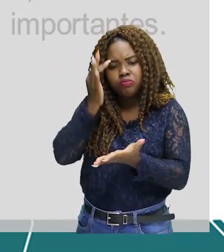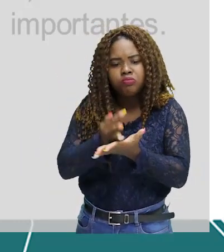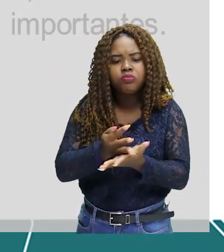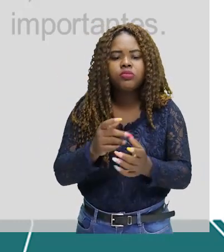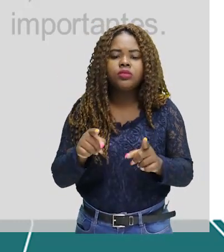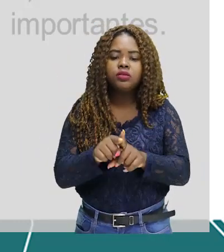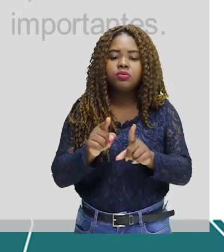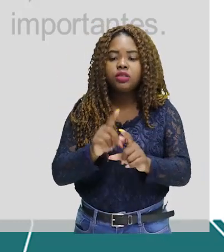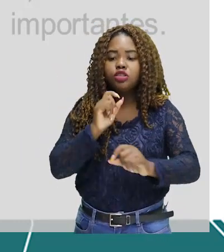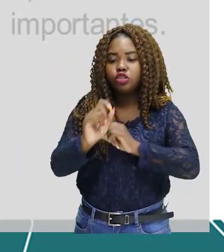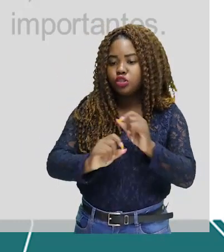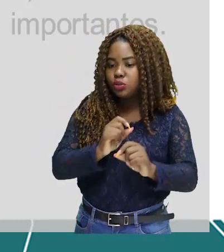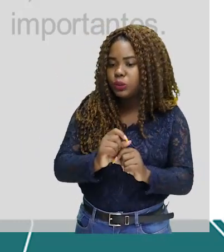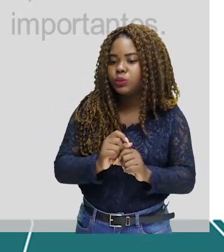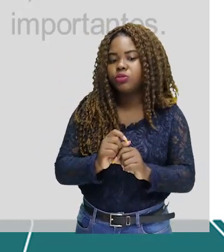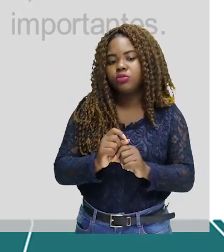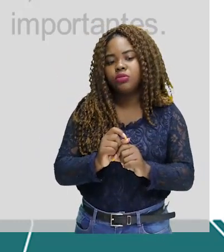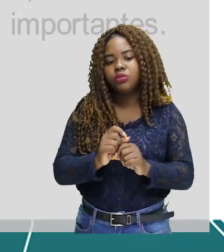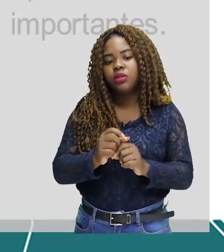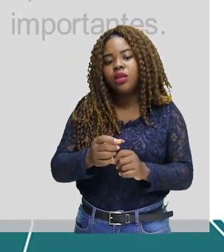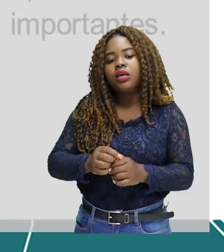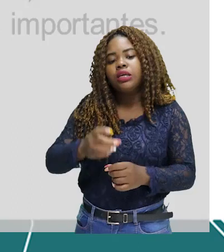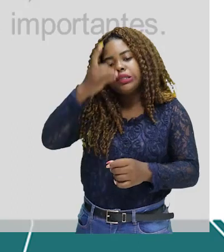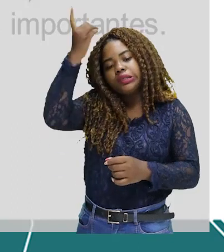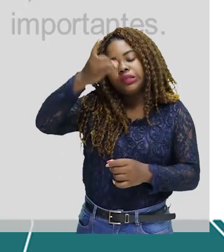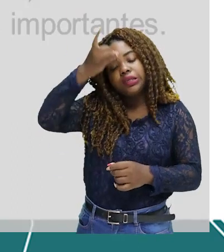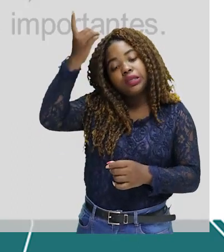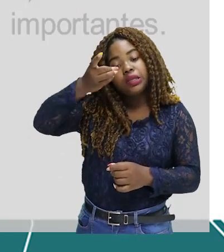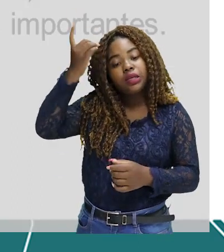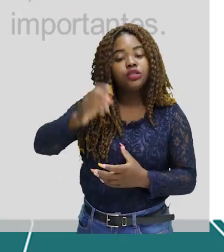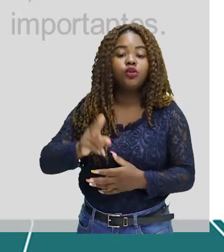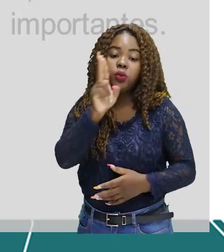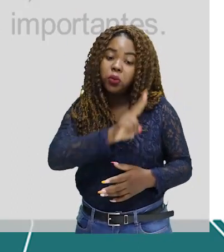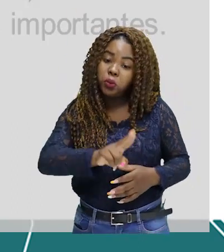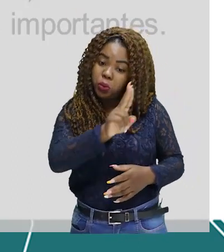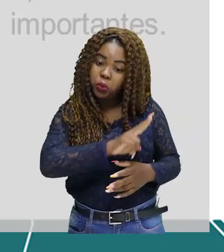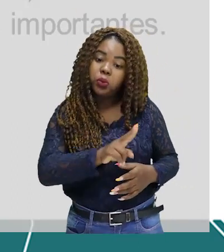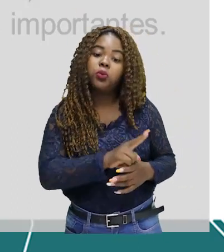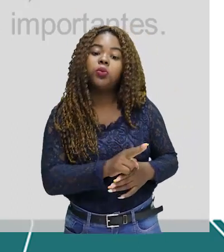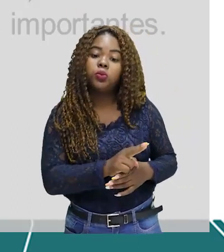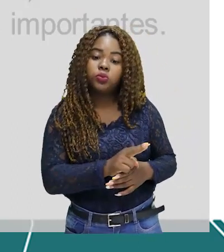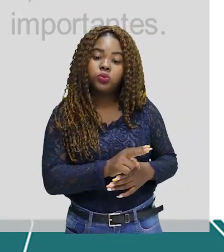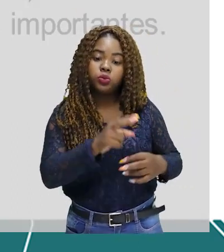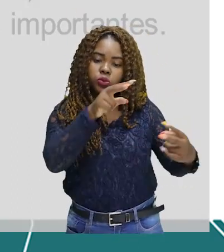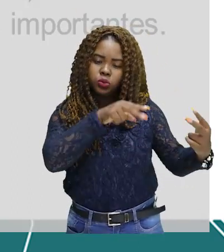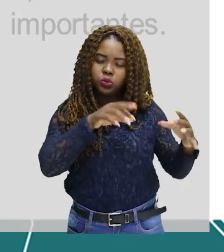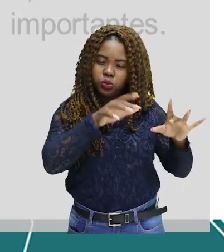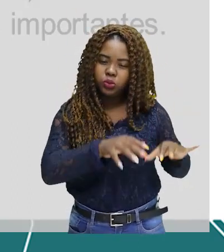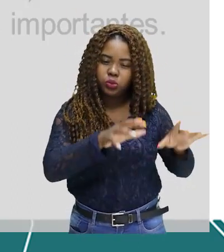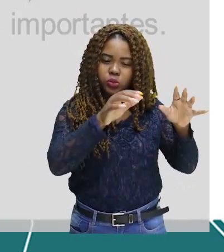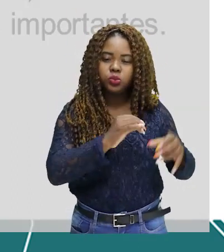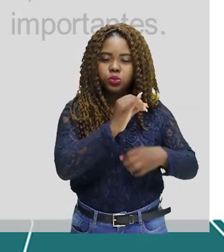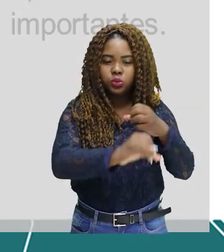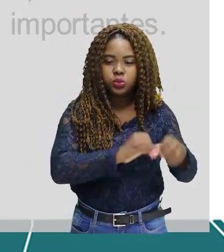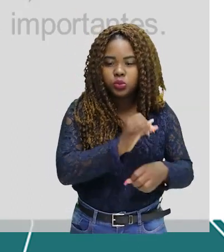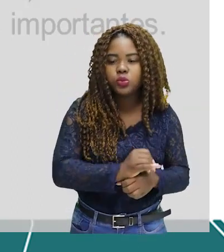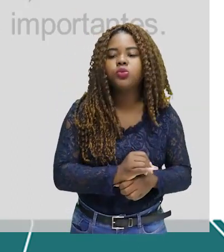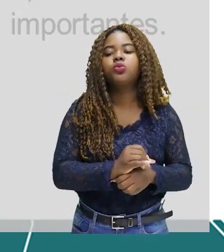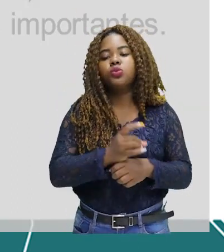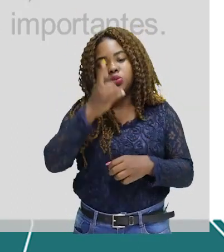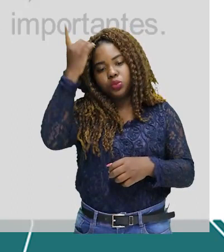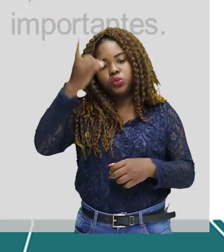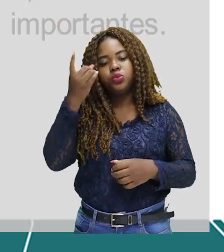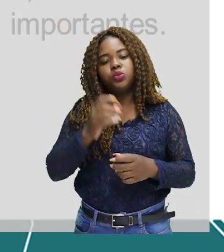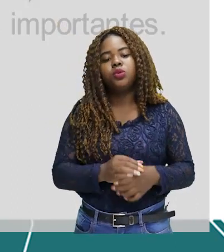né? Criativo, diz respeito ao uso das ferramentas digitais de forma bem criativa. Crítico, relacionada